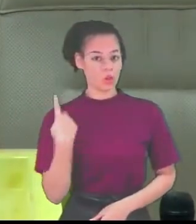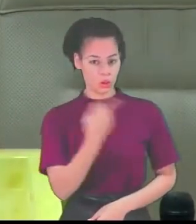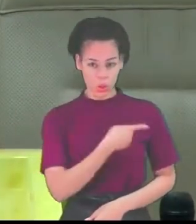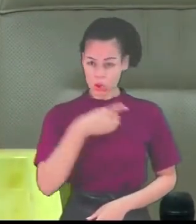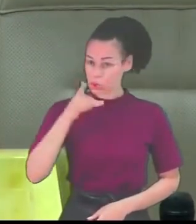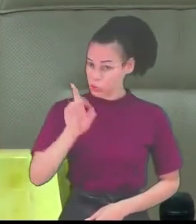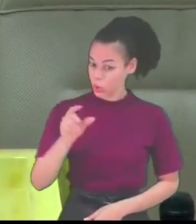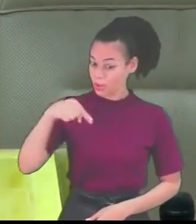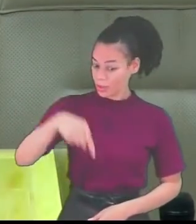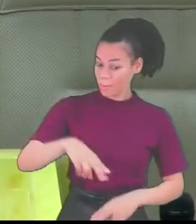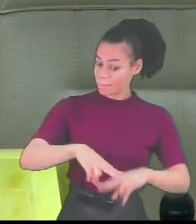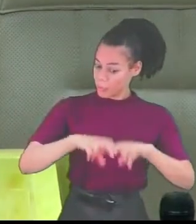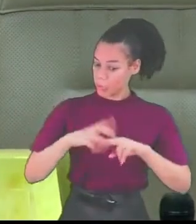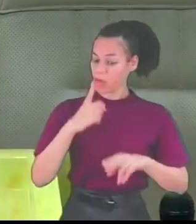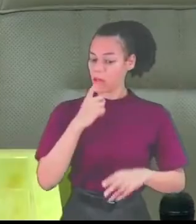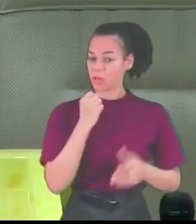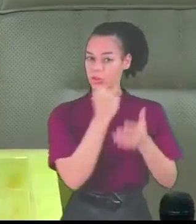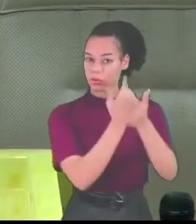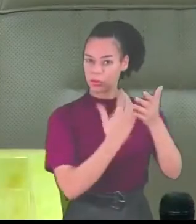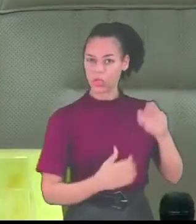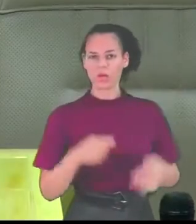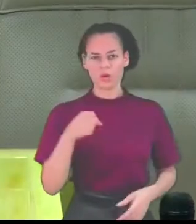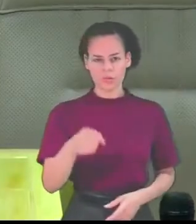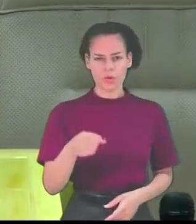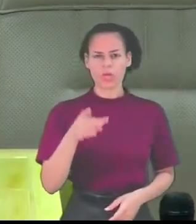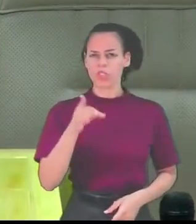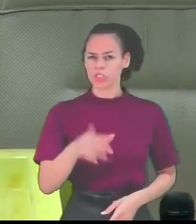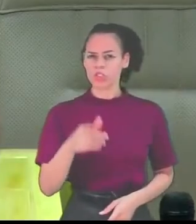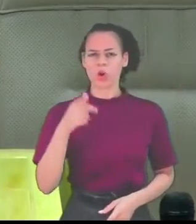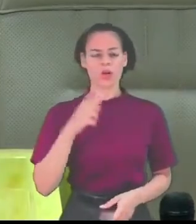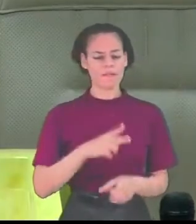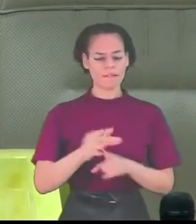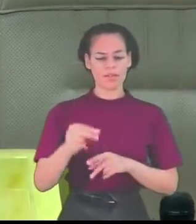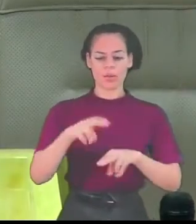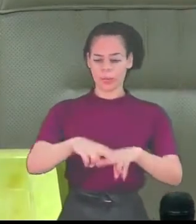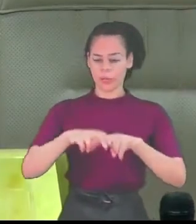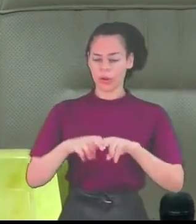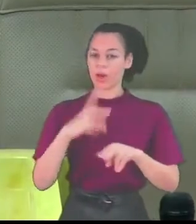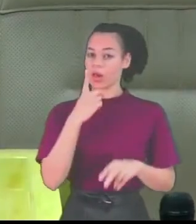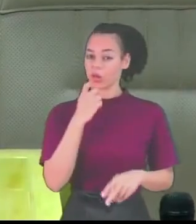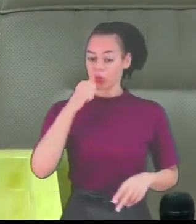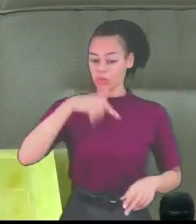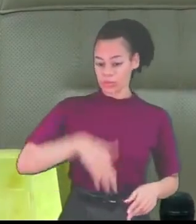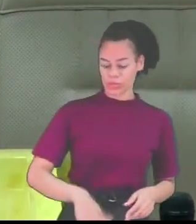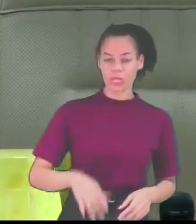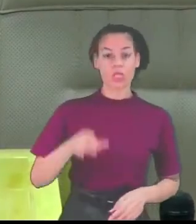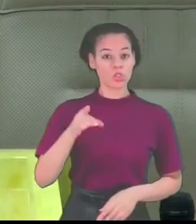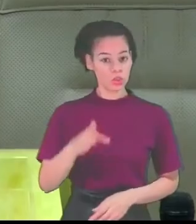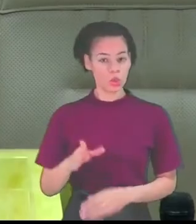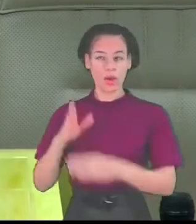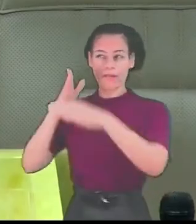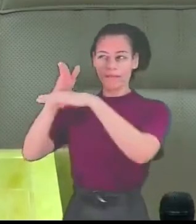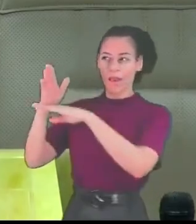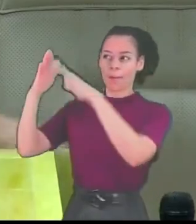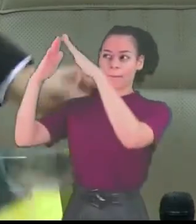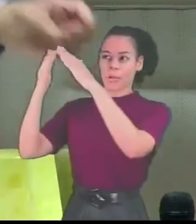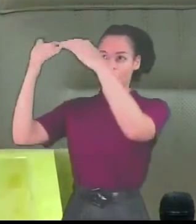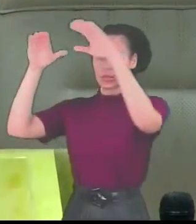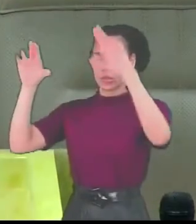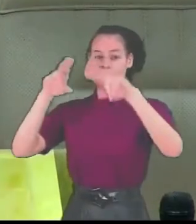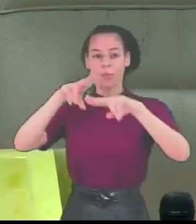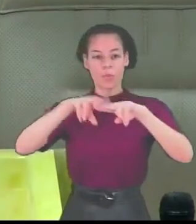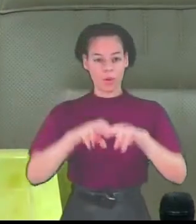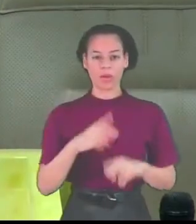causa do sangue e você sua vencedor por causa do sangue você só vai morar no céu por causa do sangue